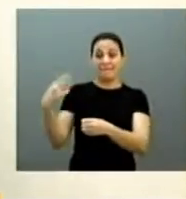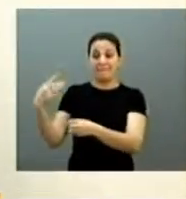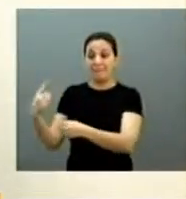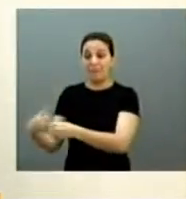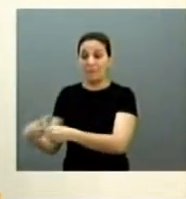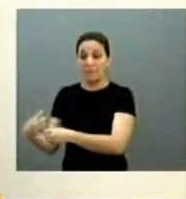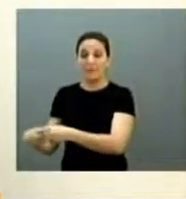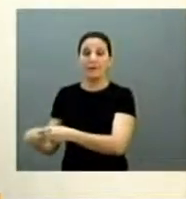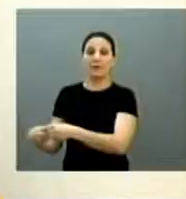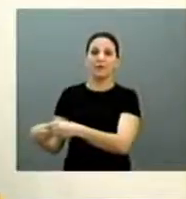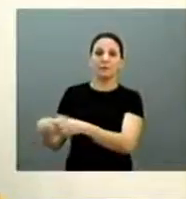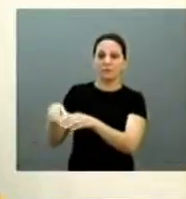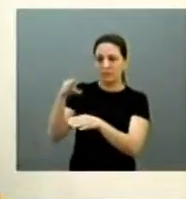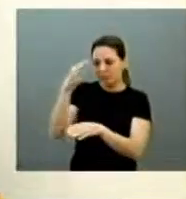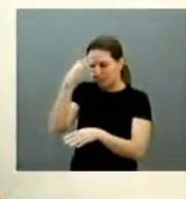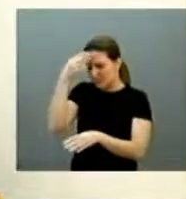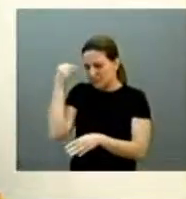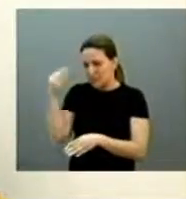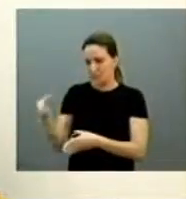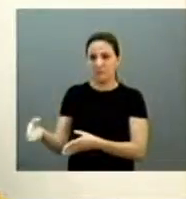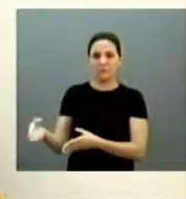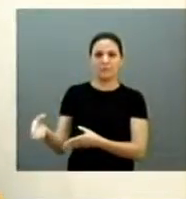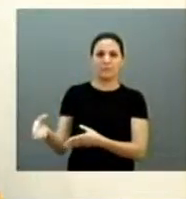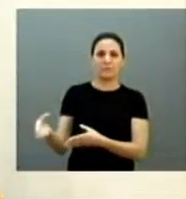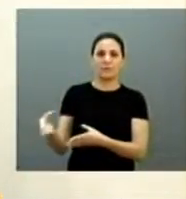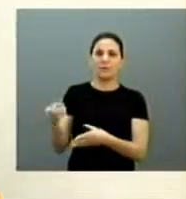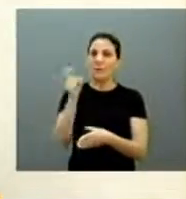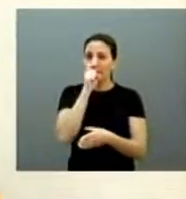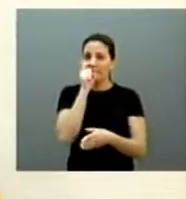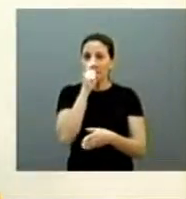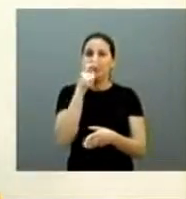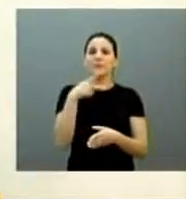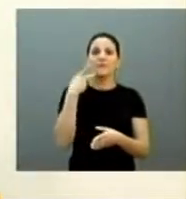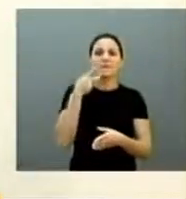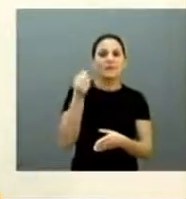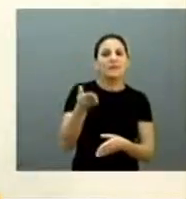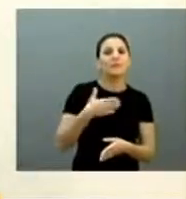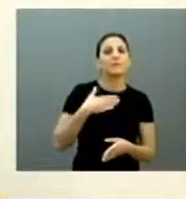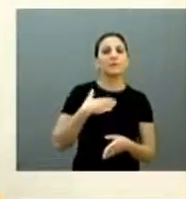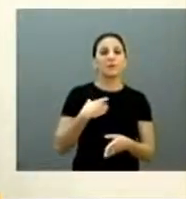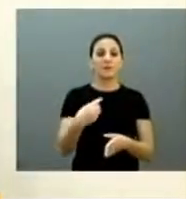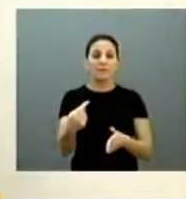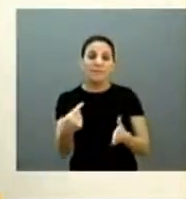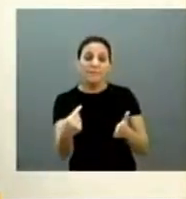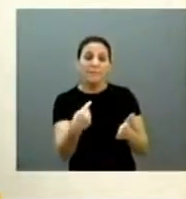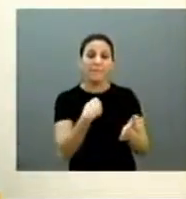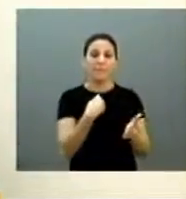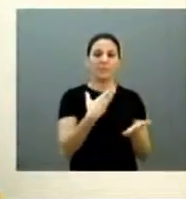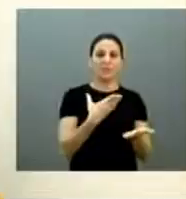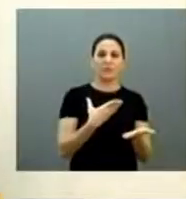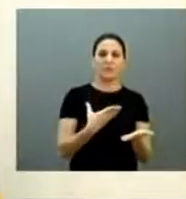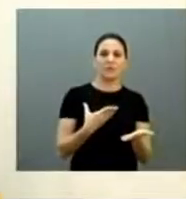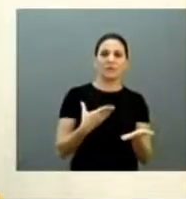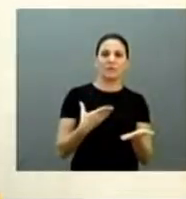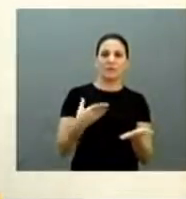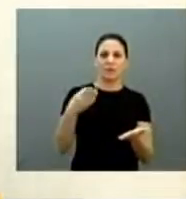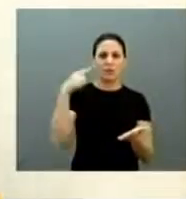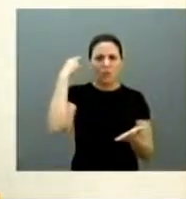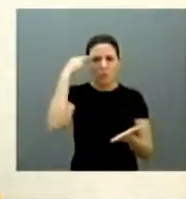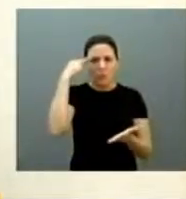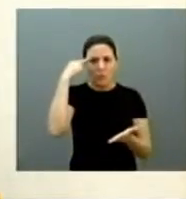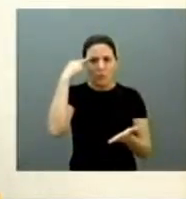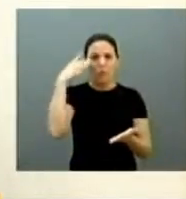esquecida. E eu estou mentindo? Se eu estiver mentindo, falem para mim ou apontem para mim. Eu estou louco da